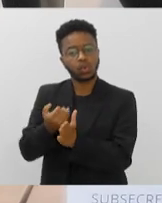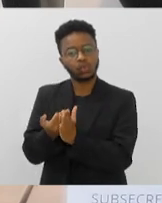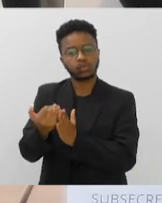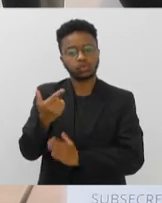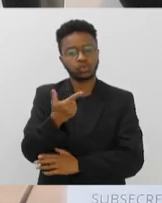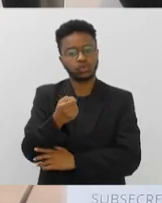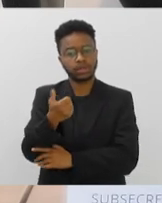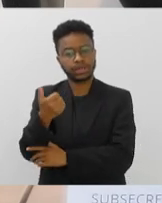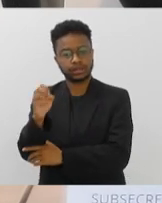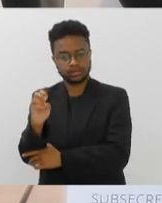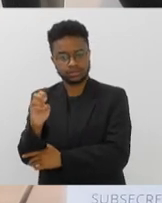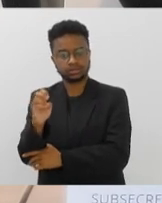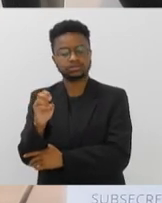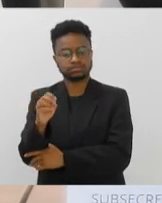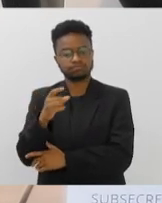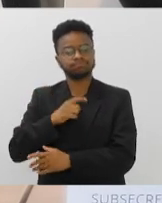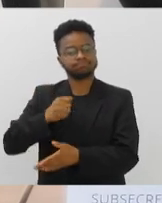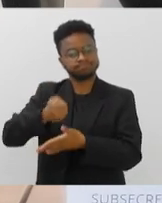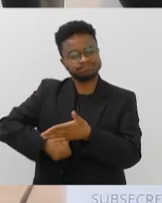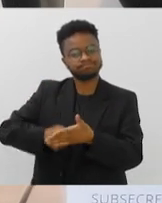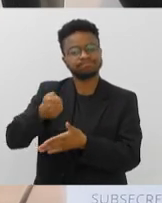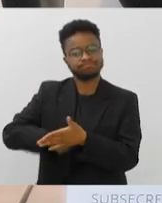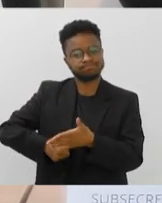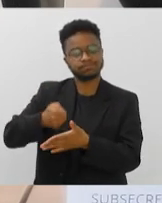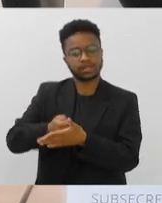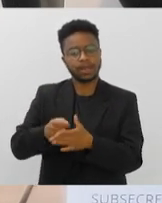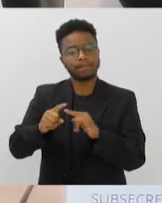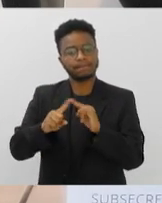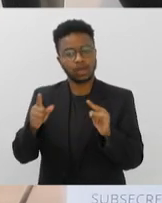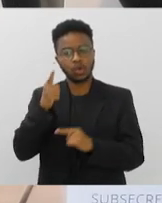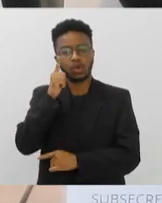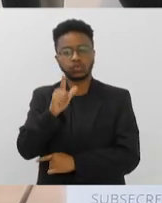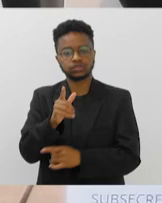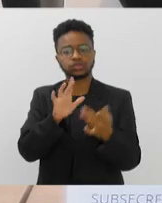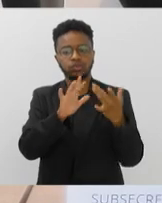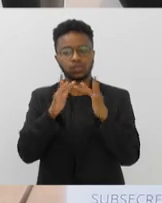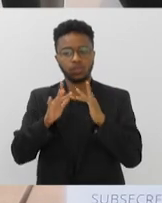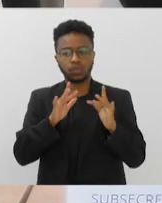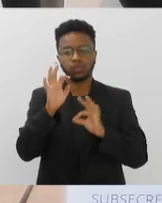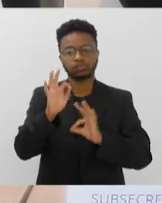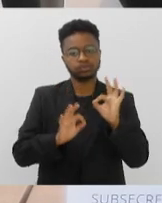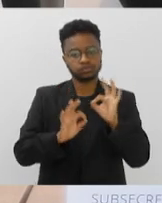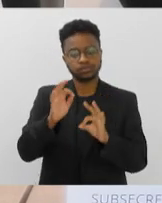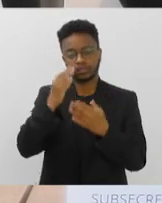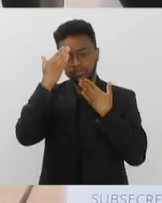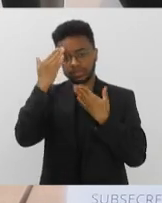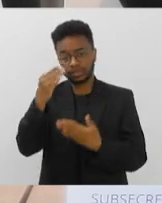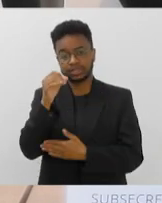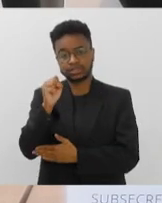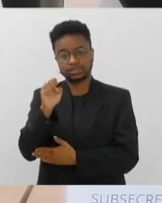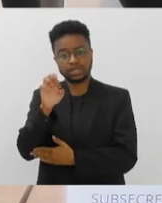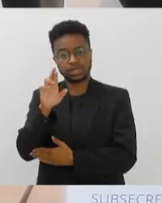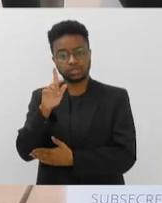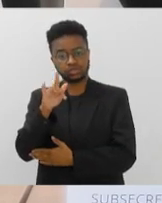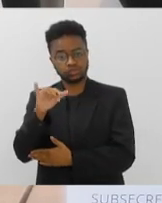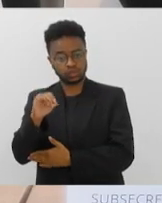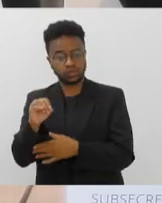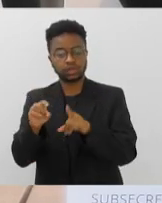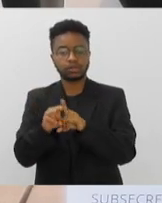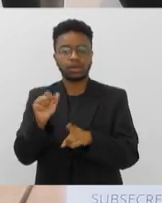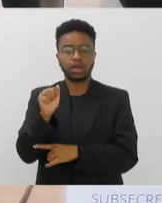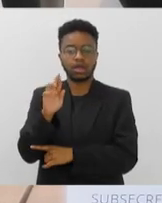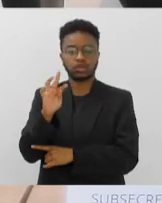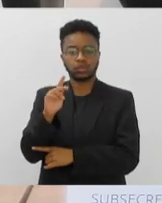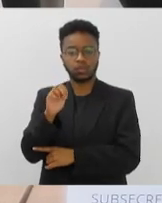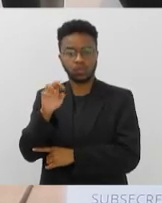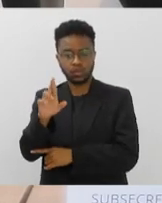2015 uma luta árdua e a gente conseguiu com muita articulação agradecer o Dr Sérgio Dr Artur agradecer o